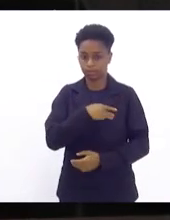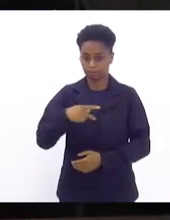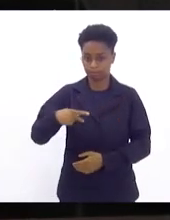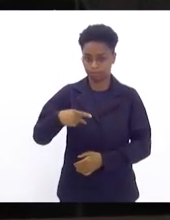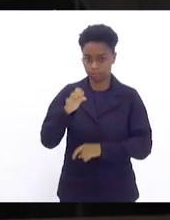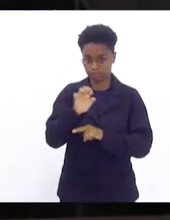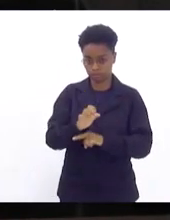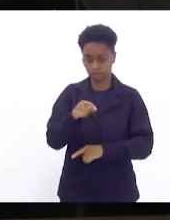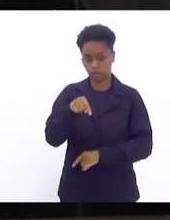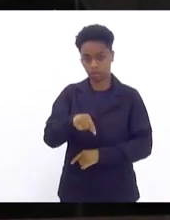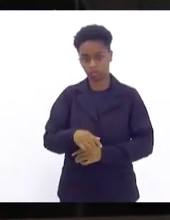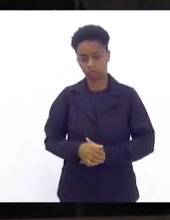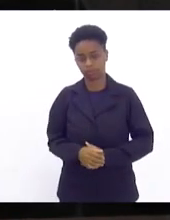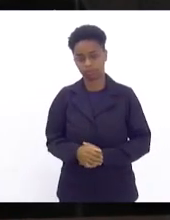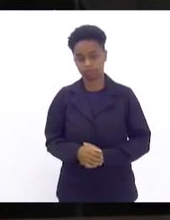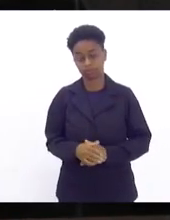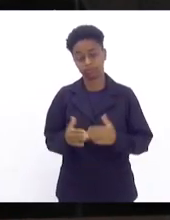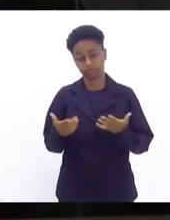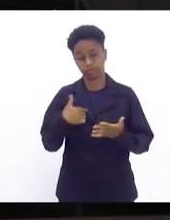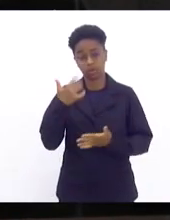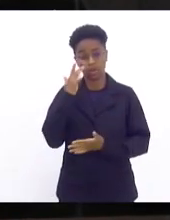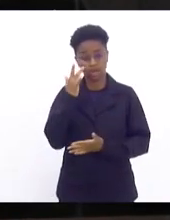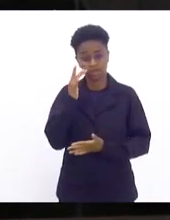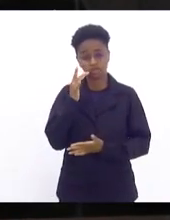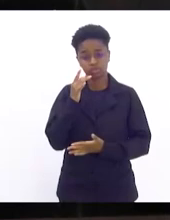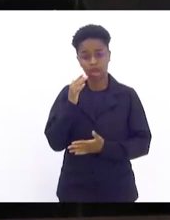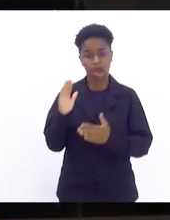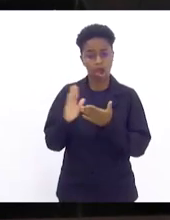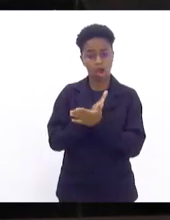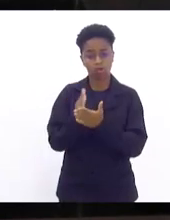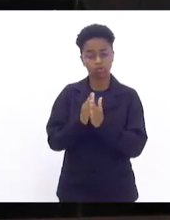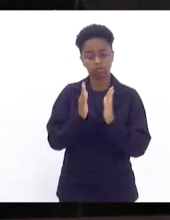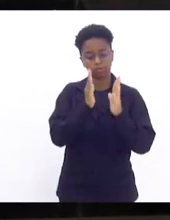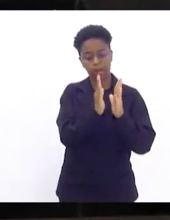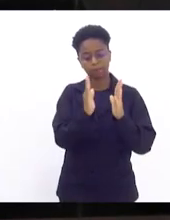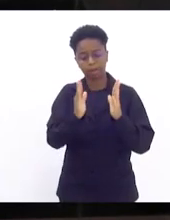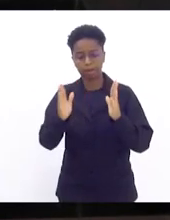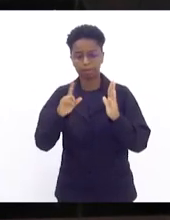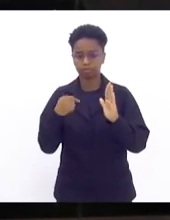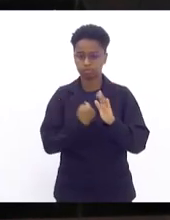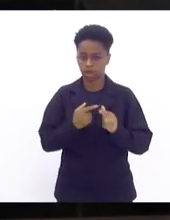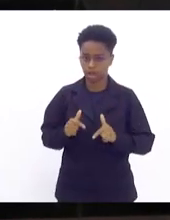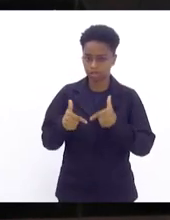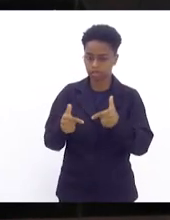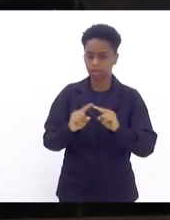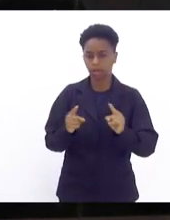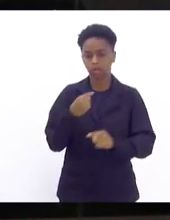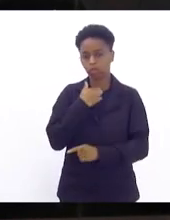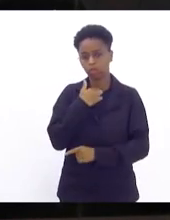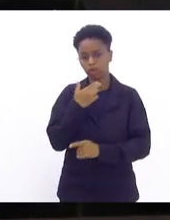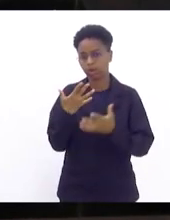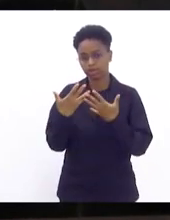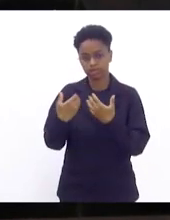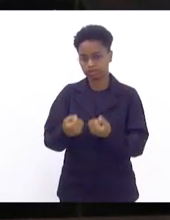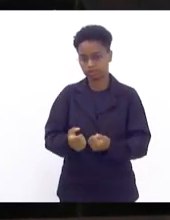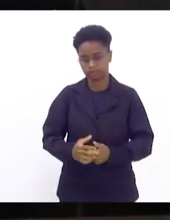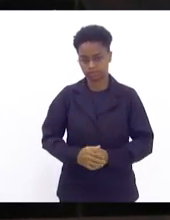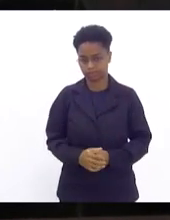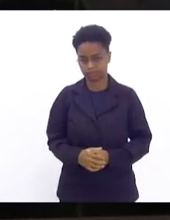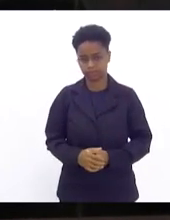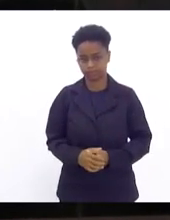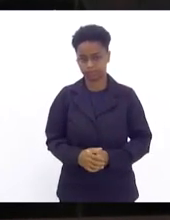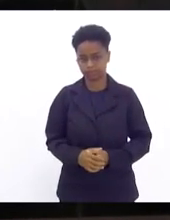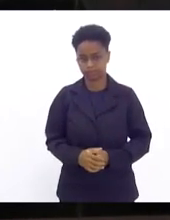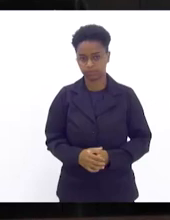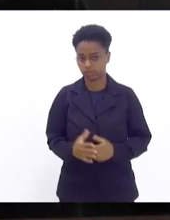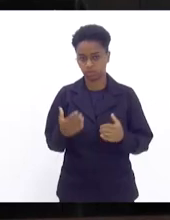Estadual. Acho que isso são alguns passos que a gente está dando. não podemos aceitar